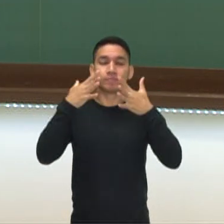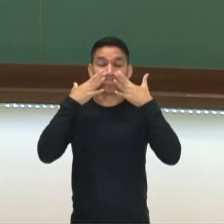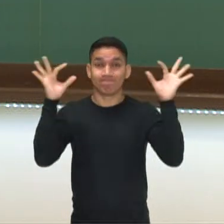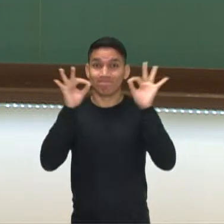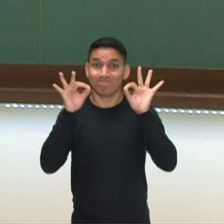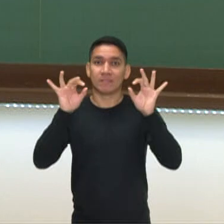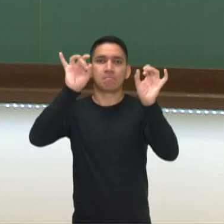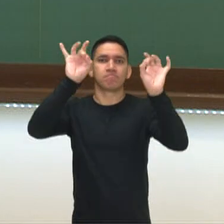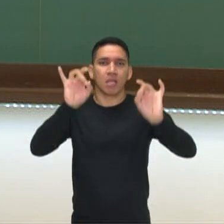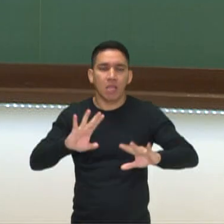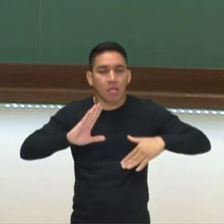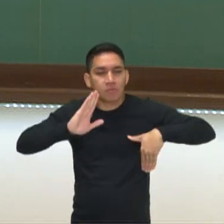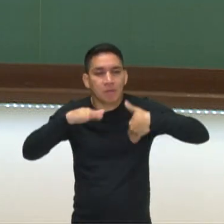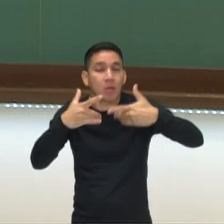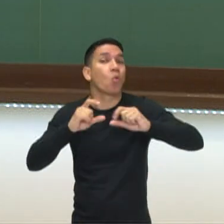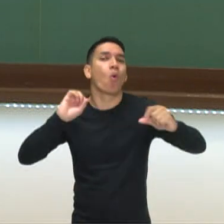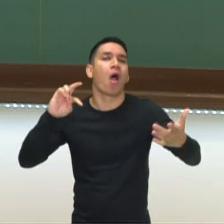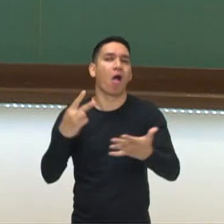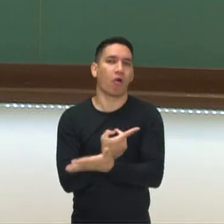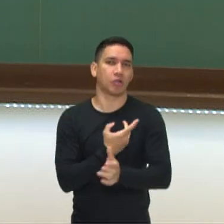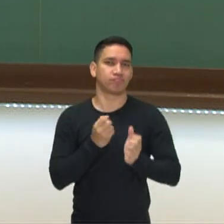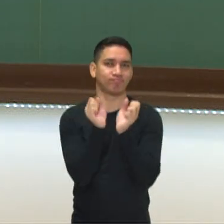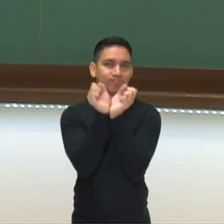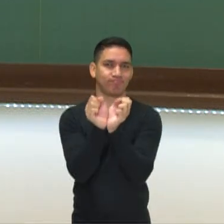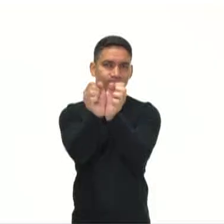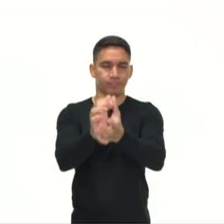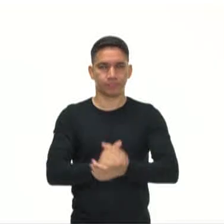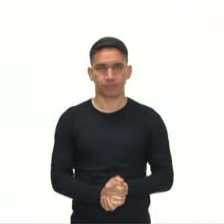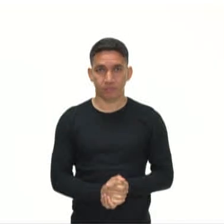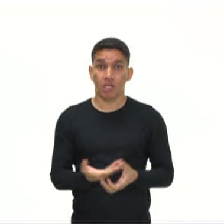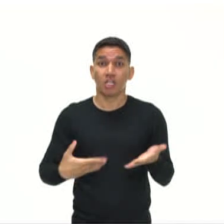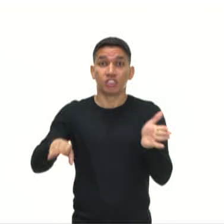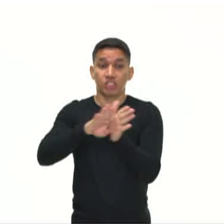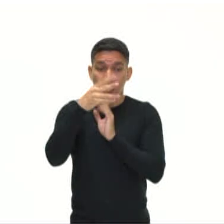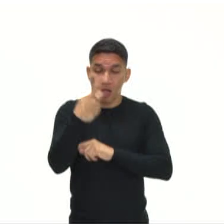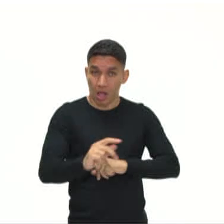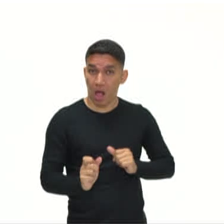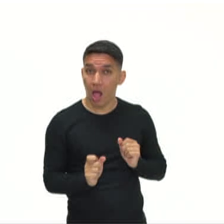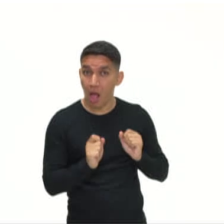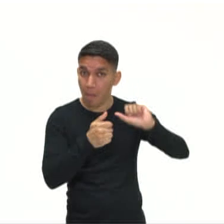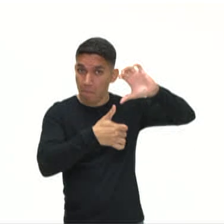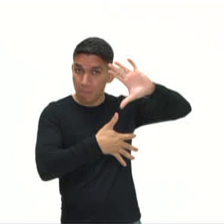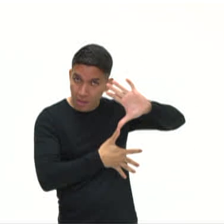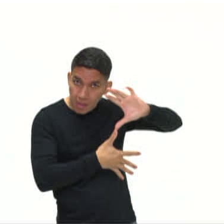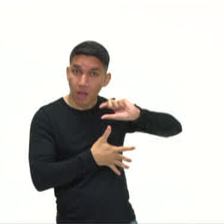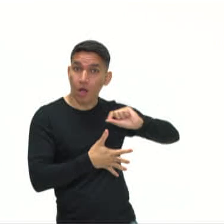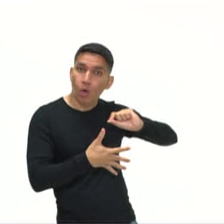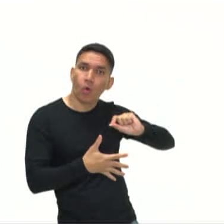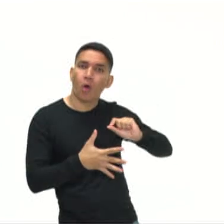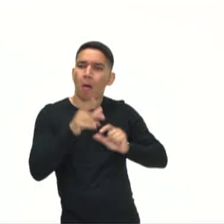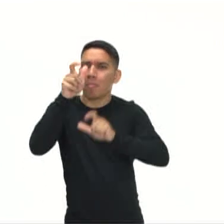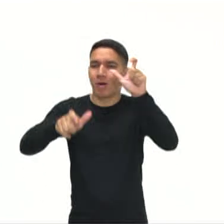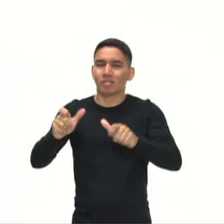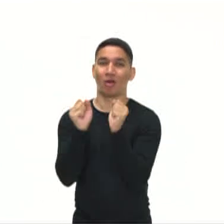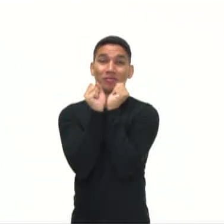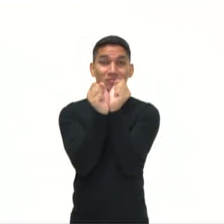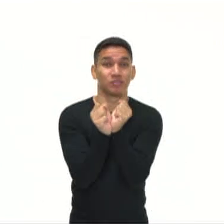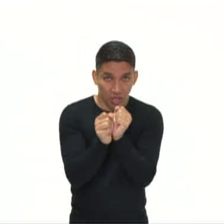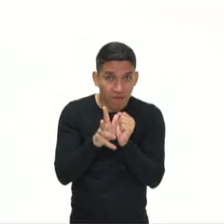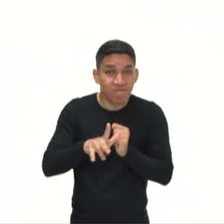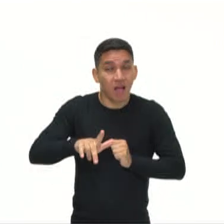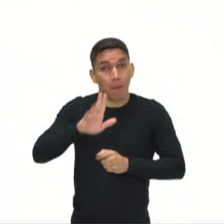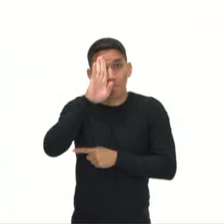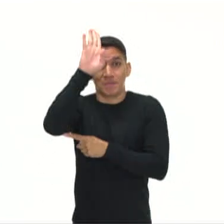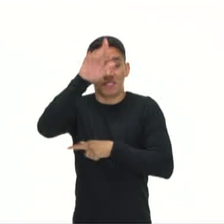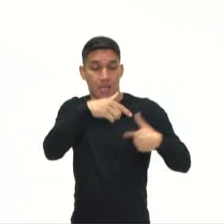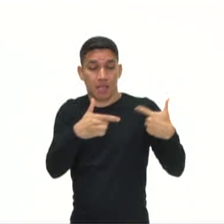atenção para esse processo de escravidão. Quando eles chegavam nas Américas, Os escravizados vão trabalhar principalmente nas